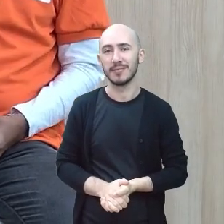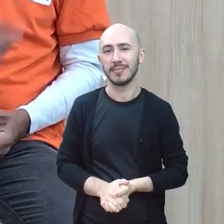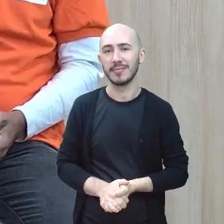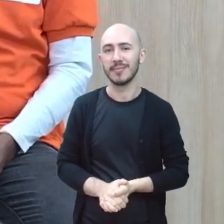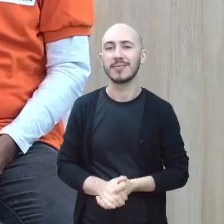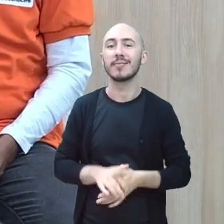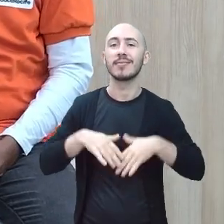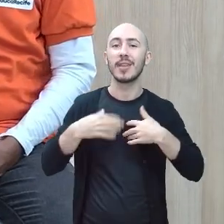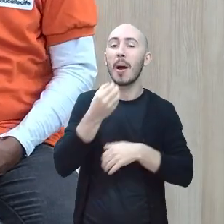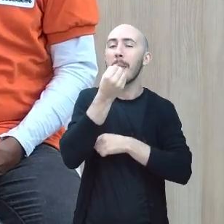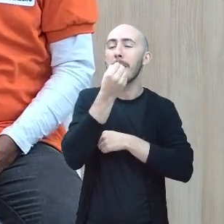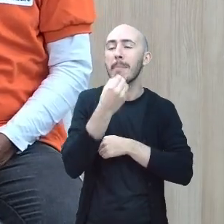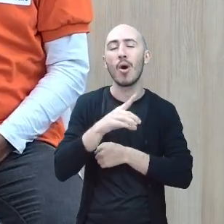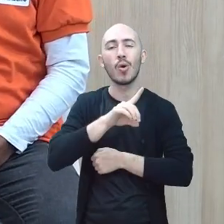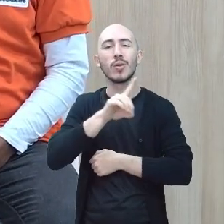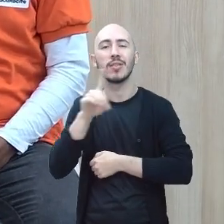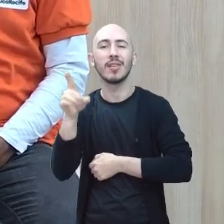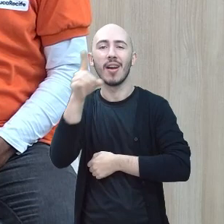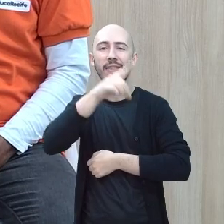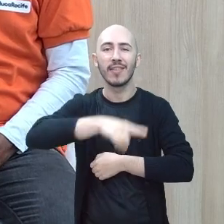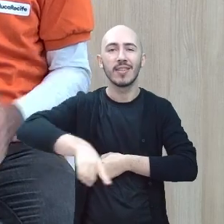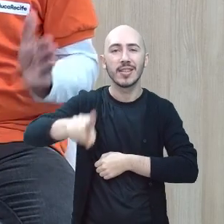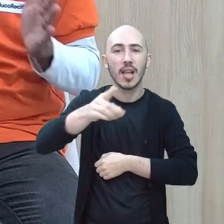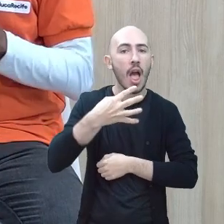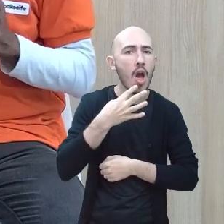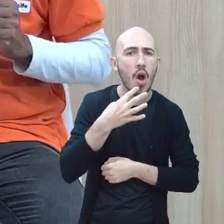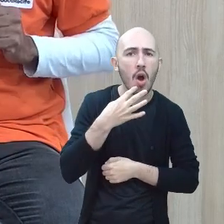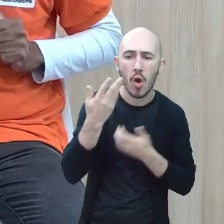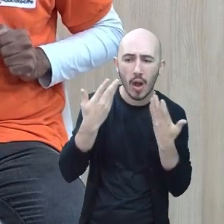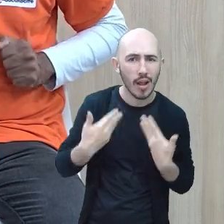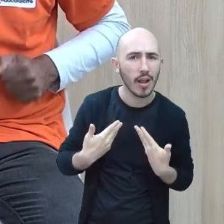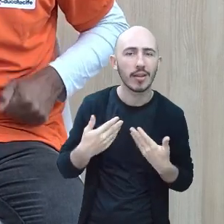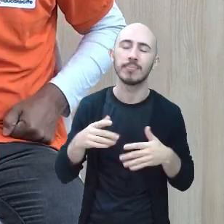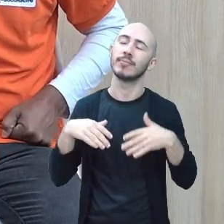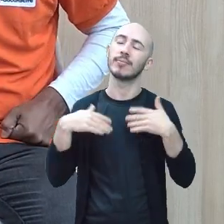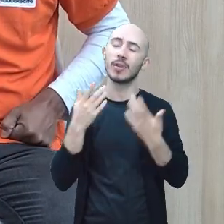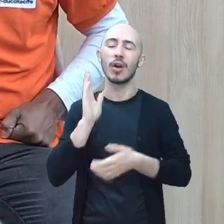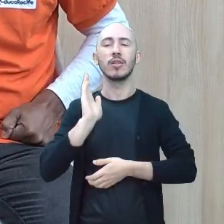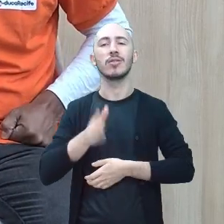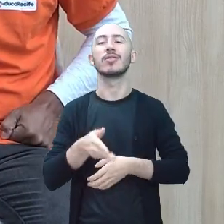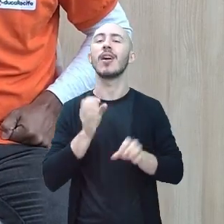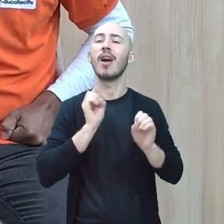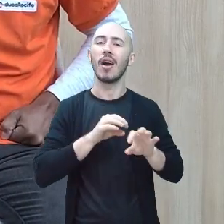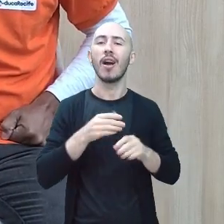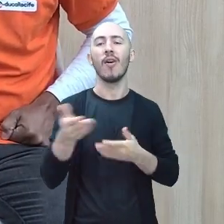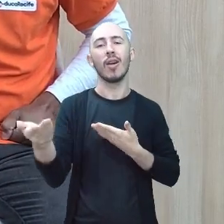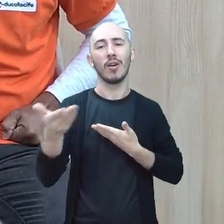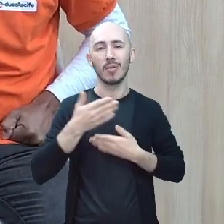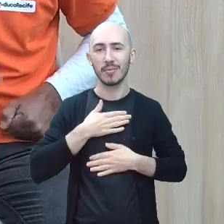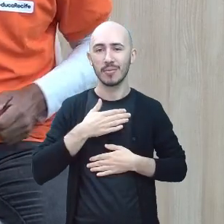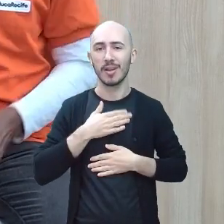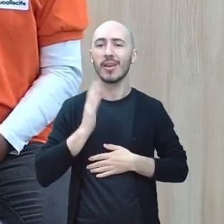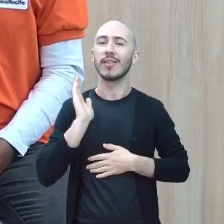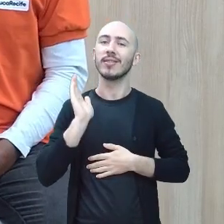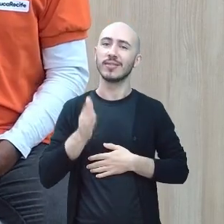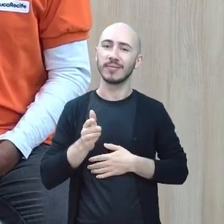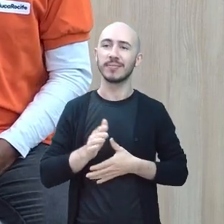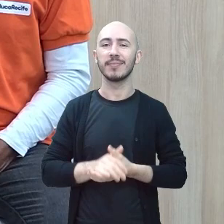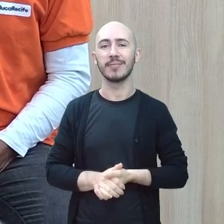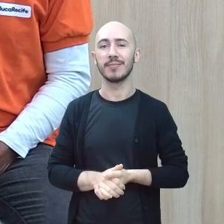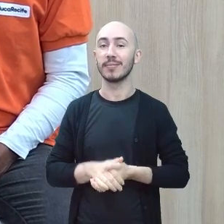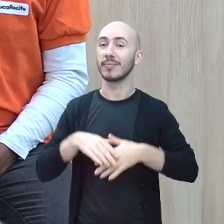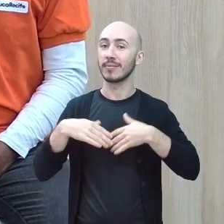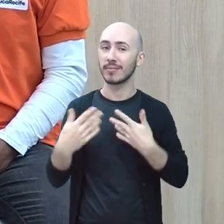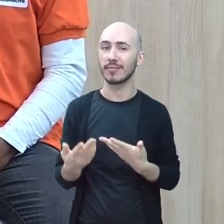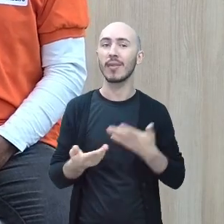E aí, bom dia, galera. Alguns de vocês não me conhecem ainda, 6º ano, mas já tiveram aula comigo, eu estou ligado, tiveram aula comigo. O professor